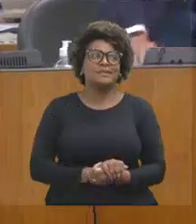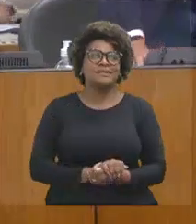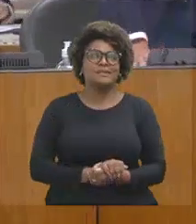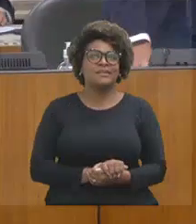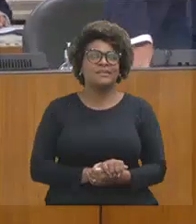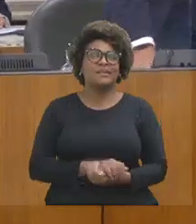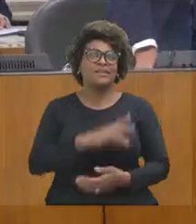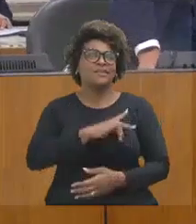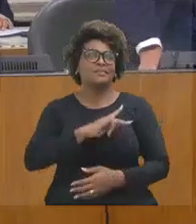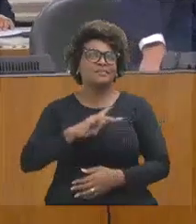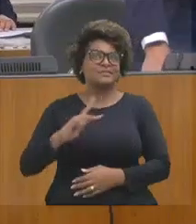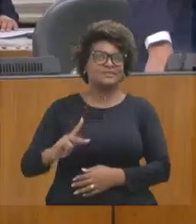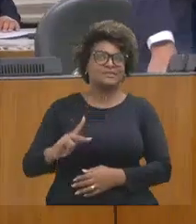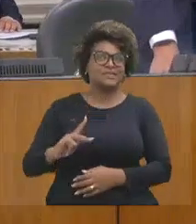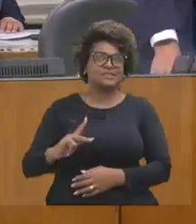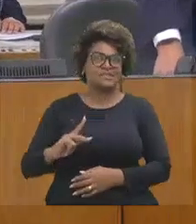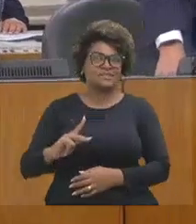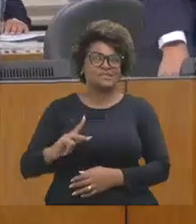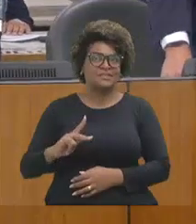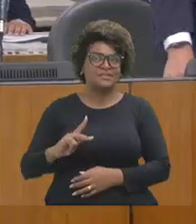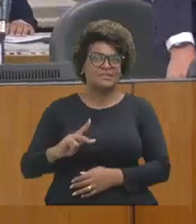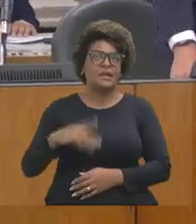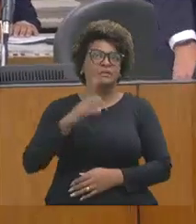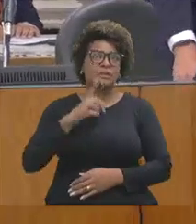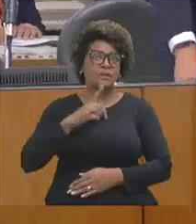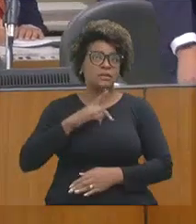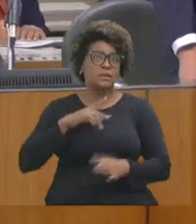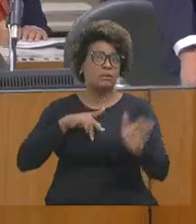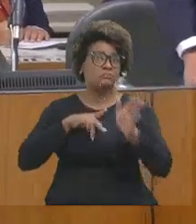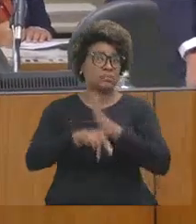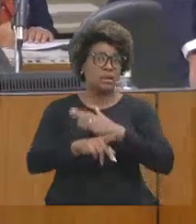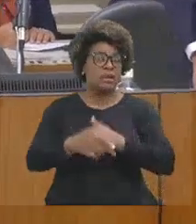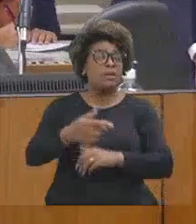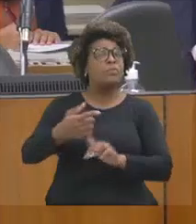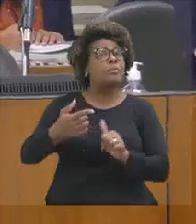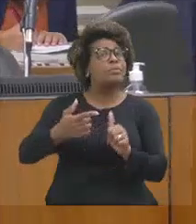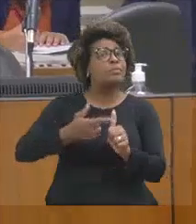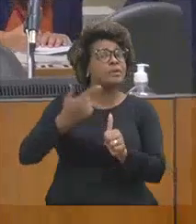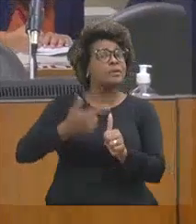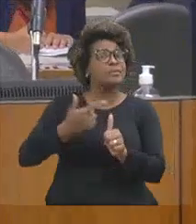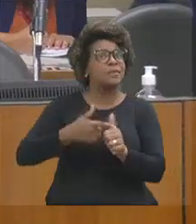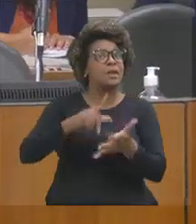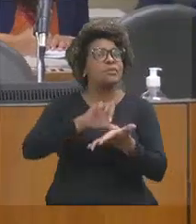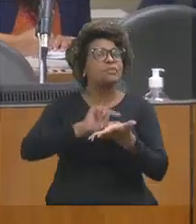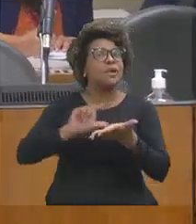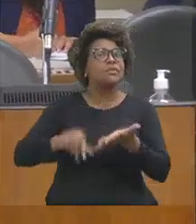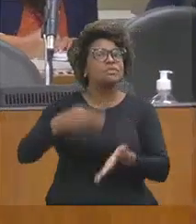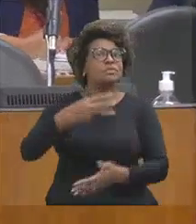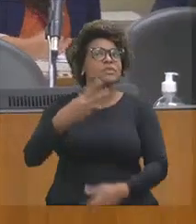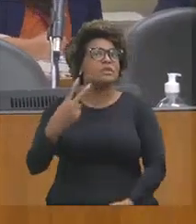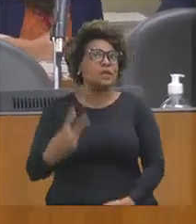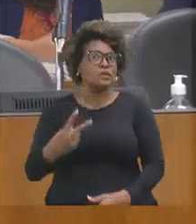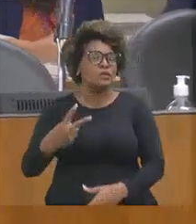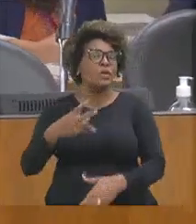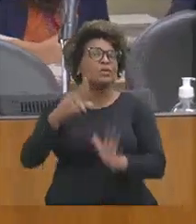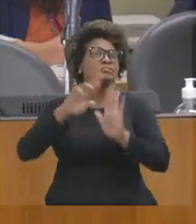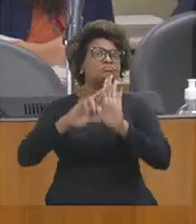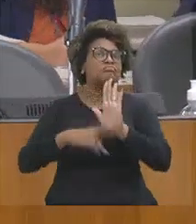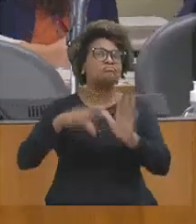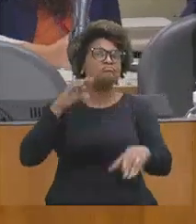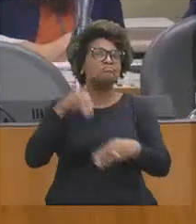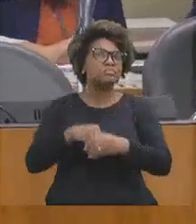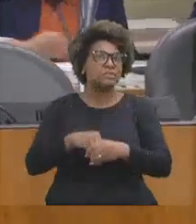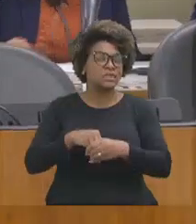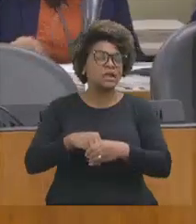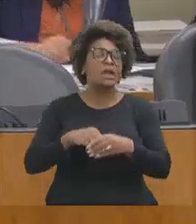a presidência nos termos do parágrafo primeiro do artigo 132 do Regimento Interno dispensa a leitura da ata da reunião anterior considera